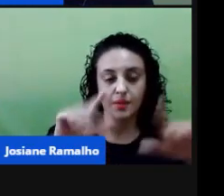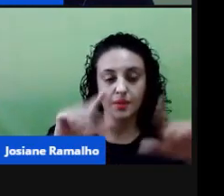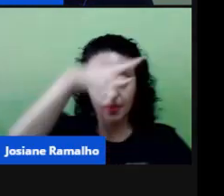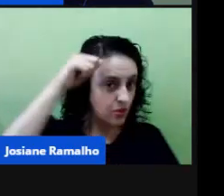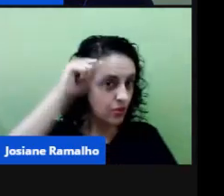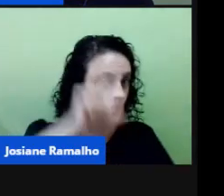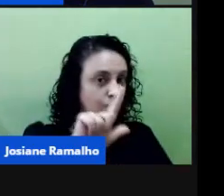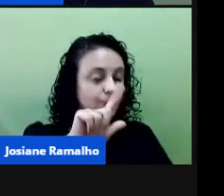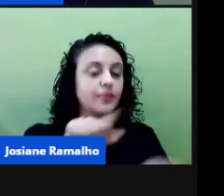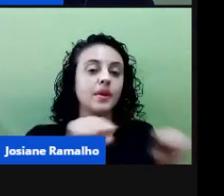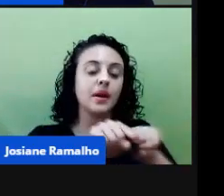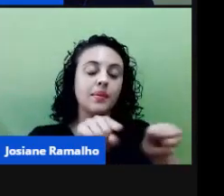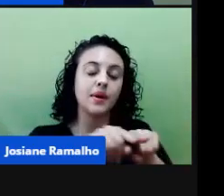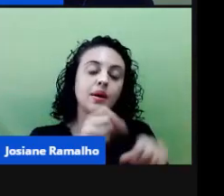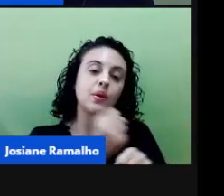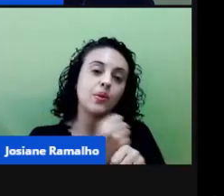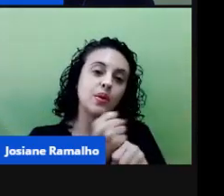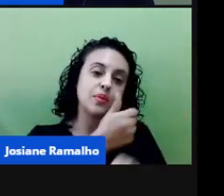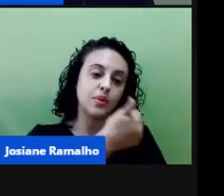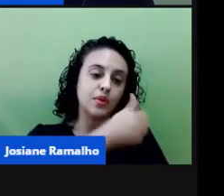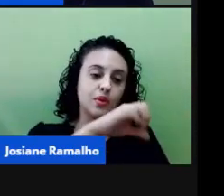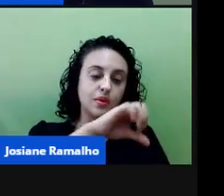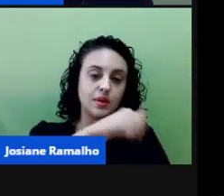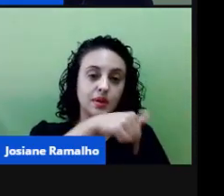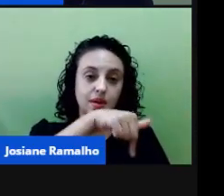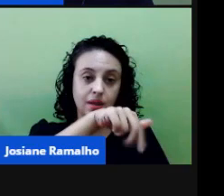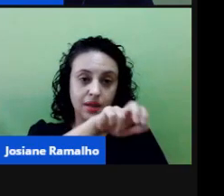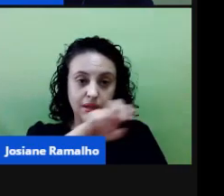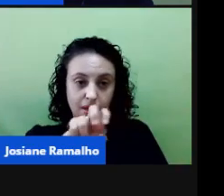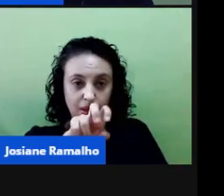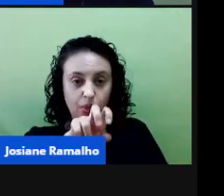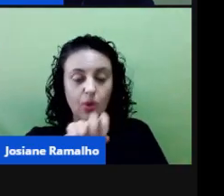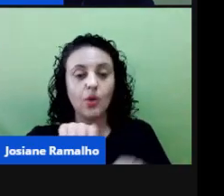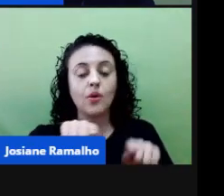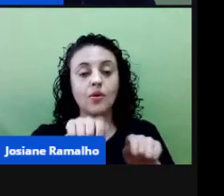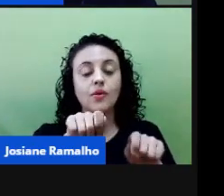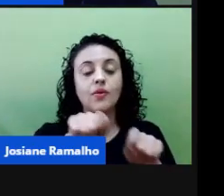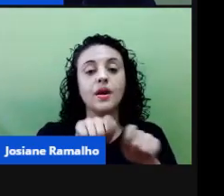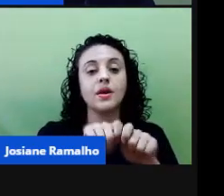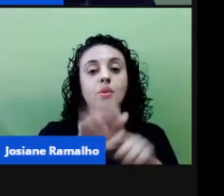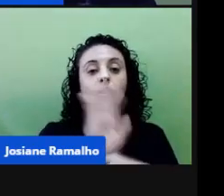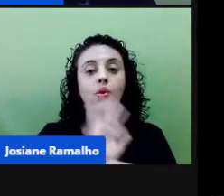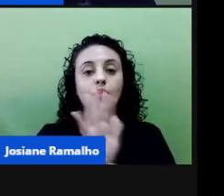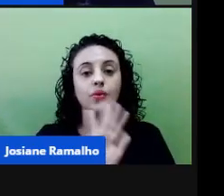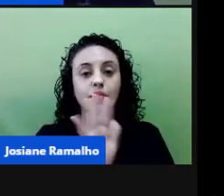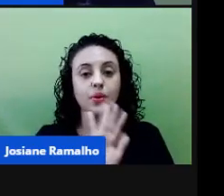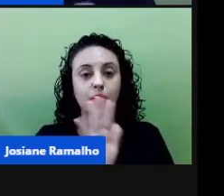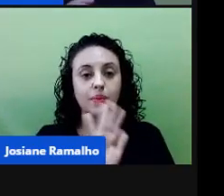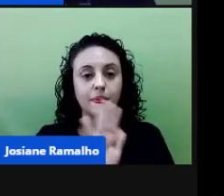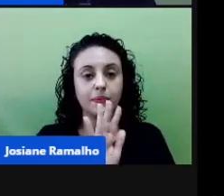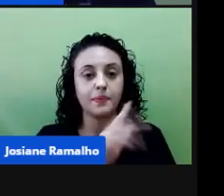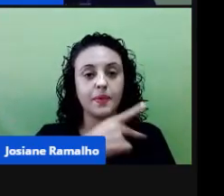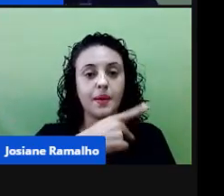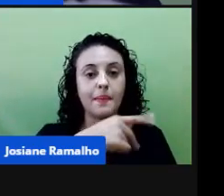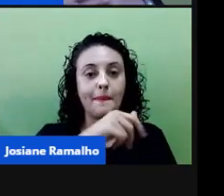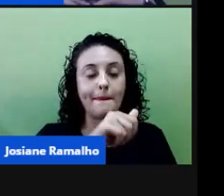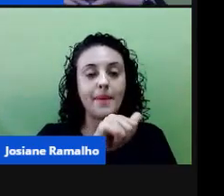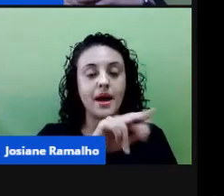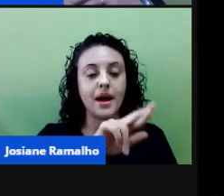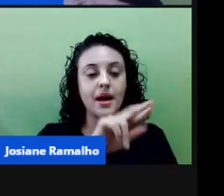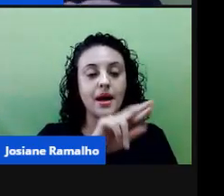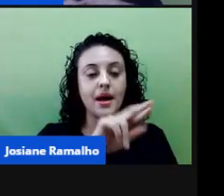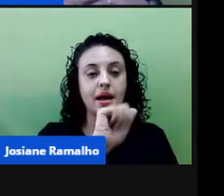gravar em 1965 o filme Paralelos Trágicos, que é uma produção de 80 mil